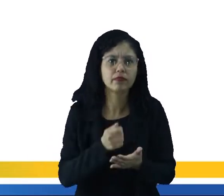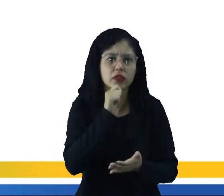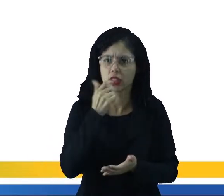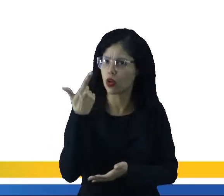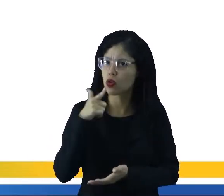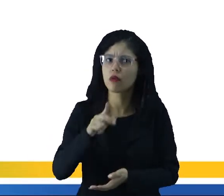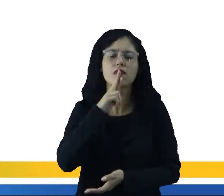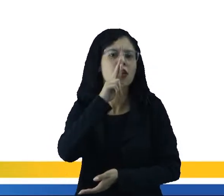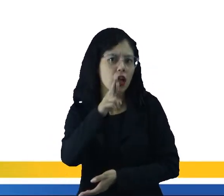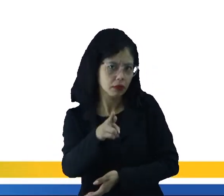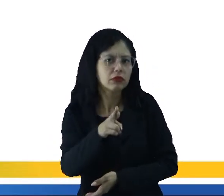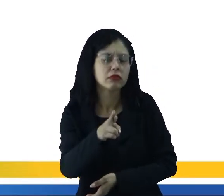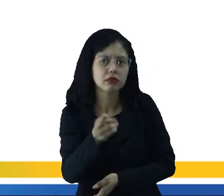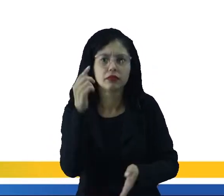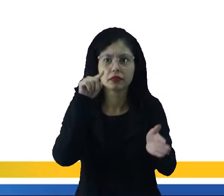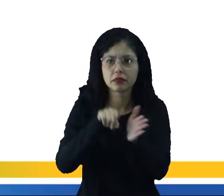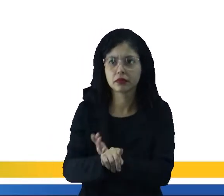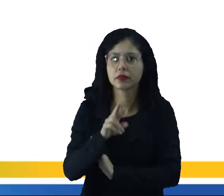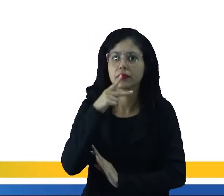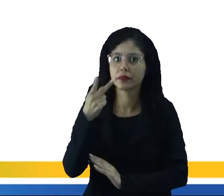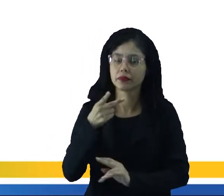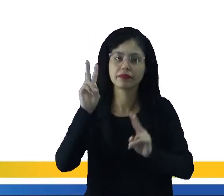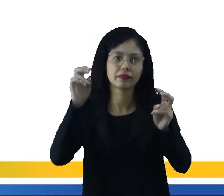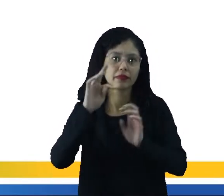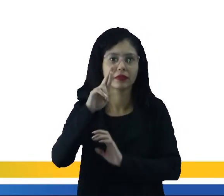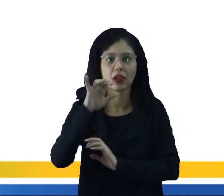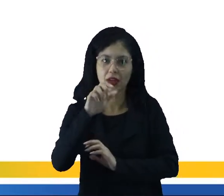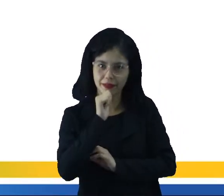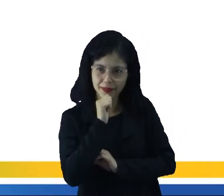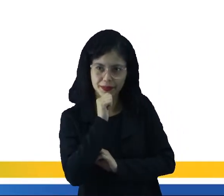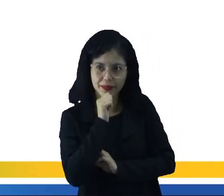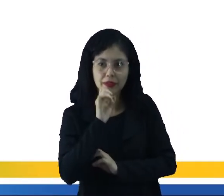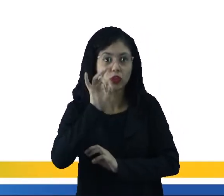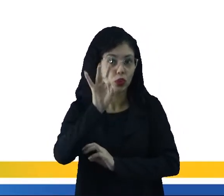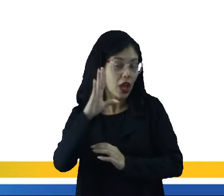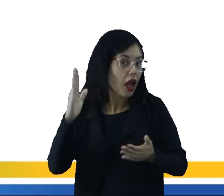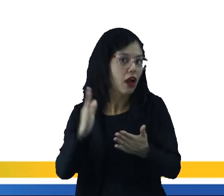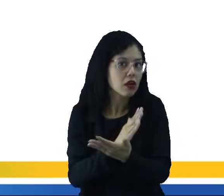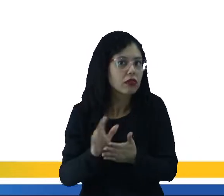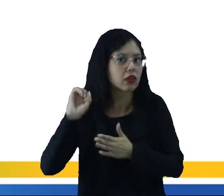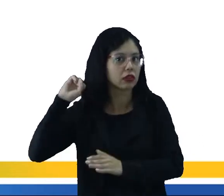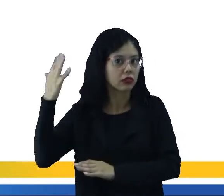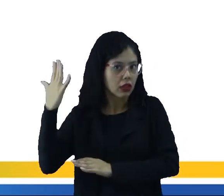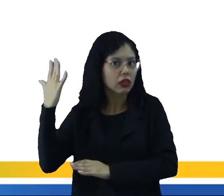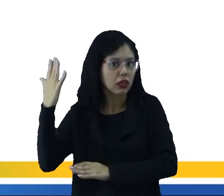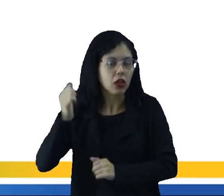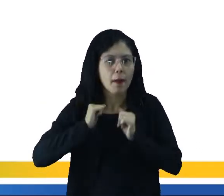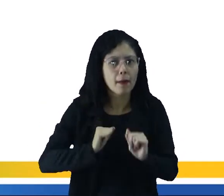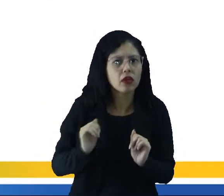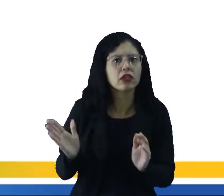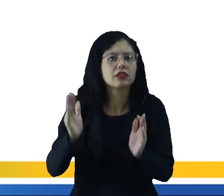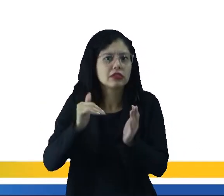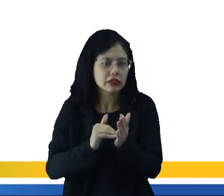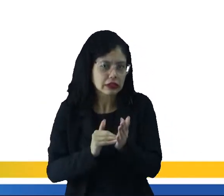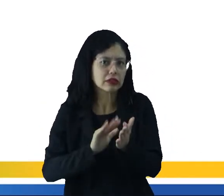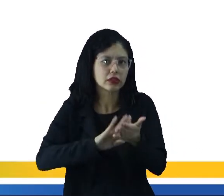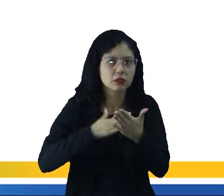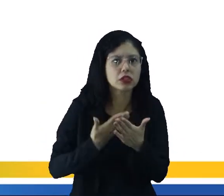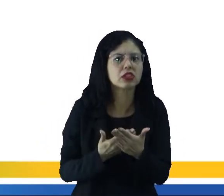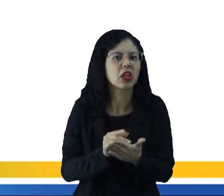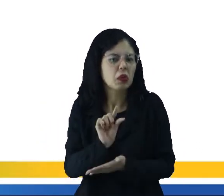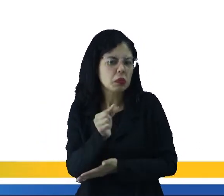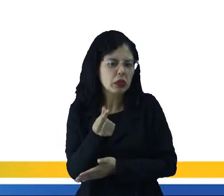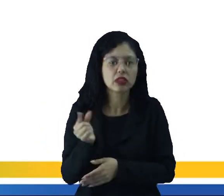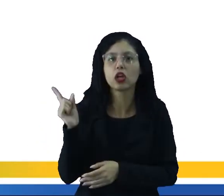não consegue responder a questão a respeito de cartografia. Só que em alguns casos, isso pode ser até uma interpretação